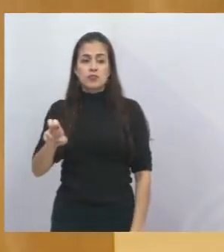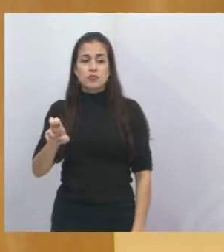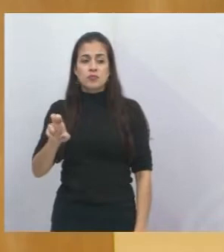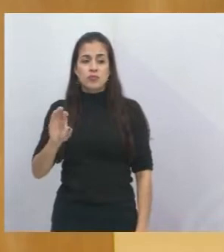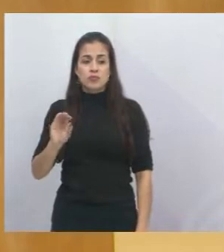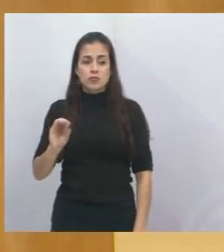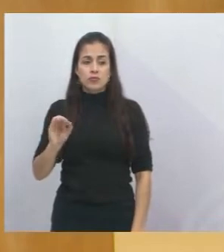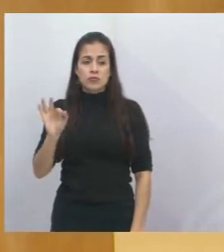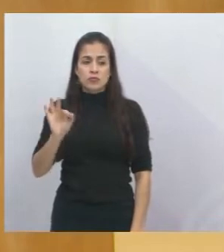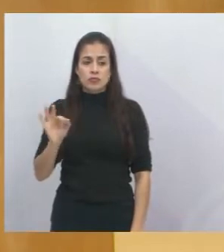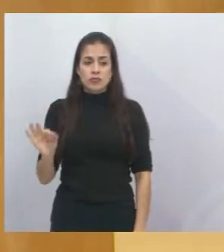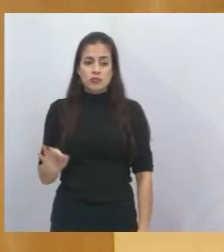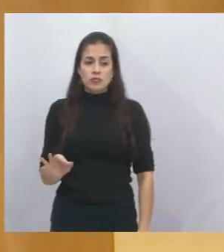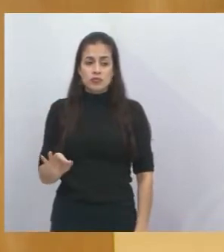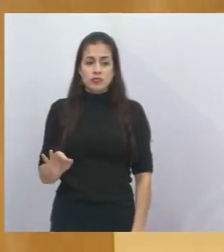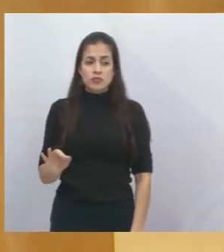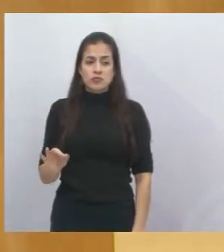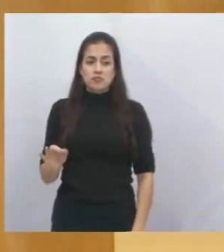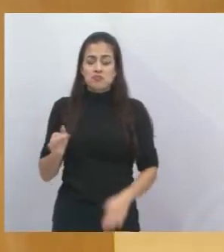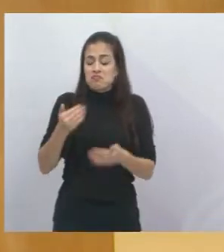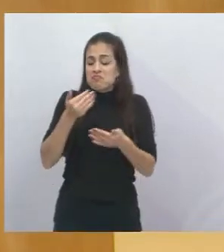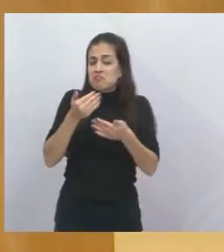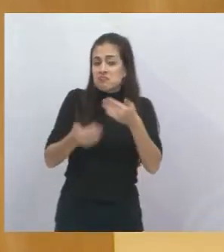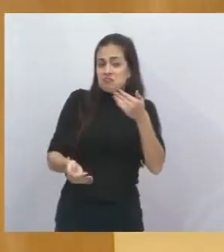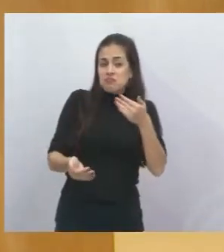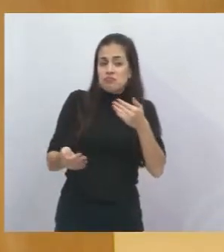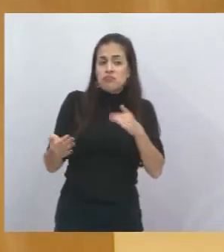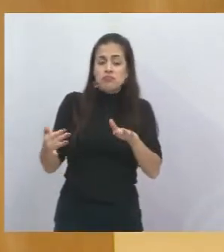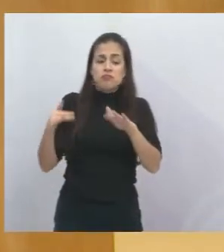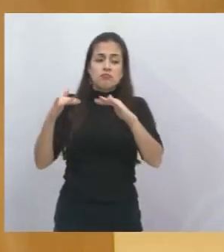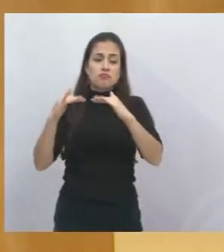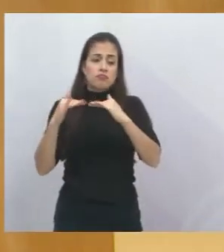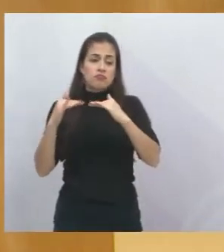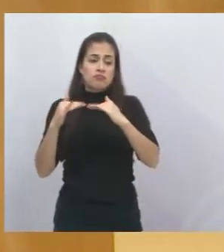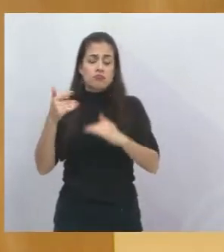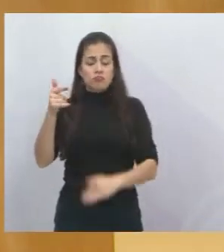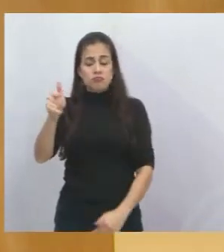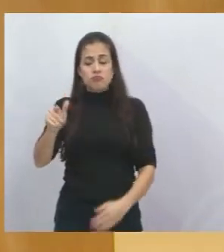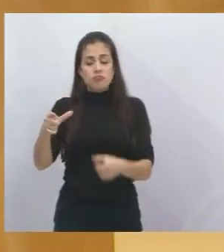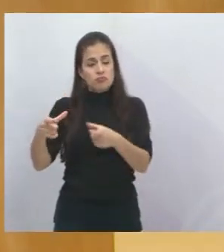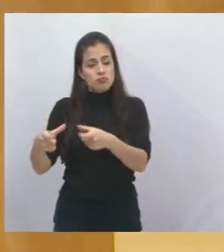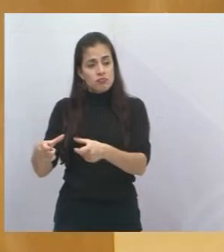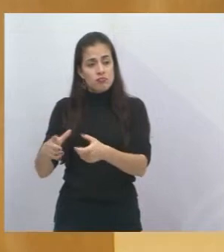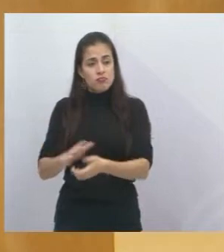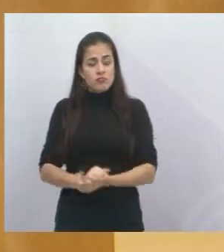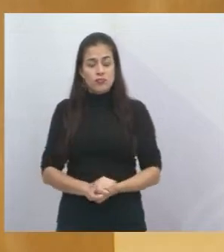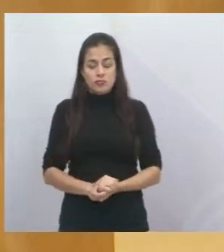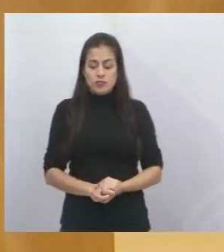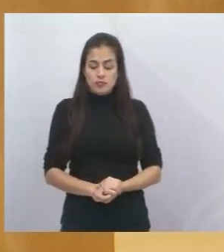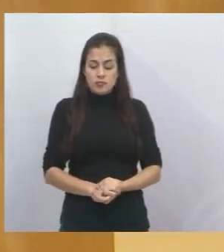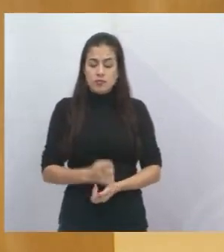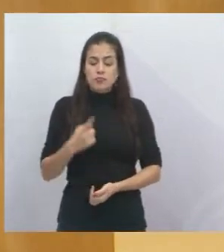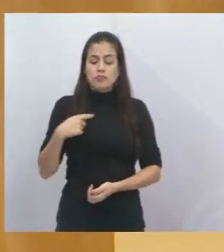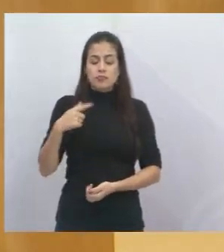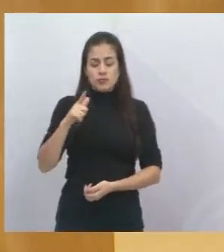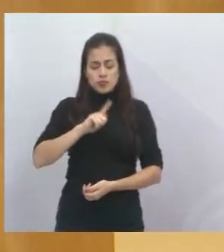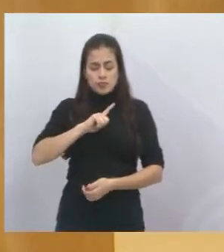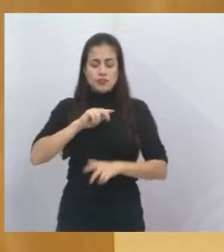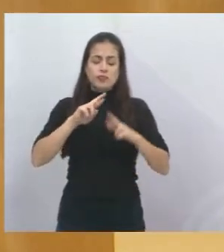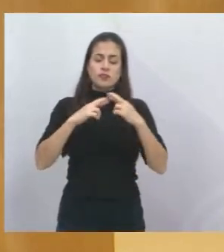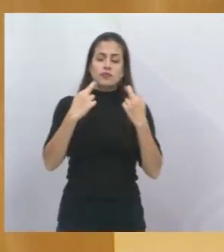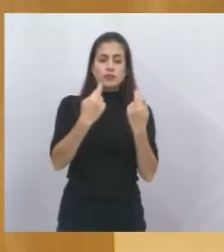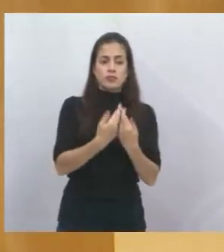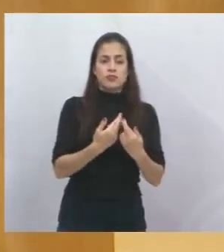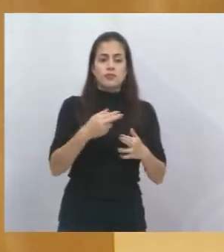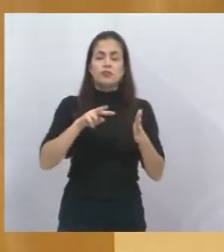outra. A gente teve reunião com o sindicato, com o servidor público, com o governo, com os vereadores,